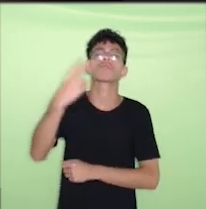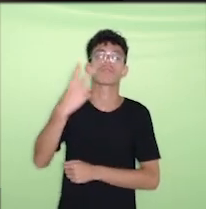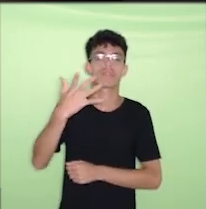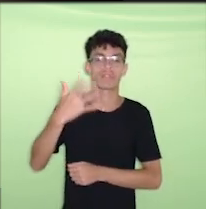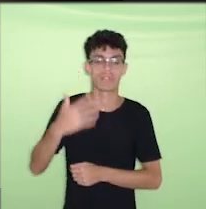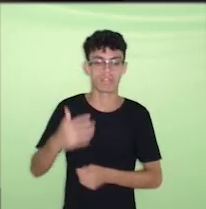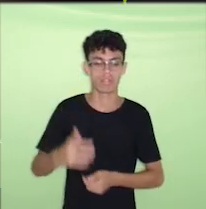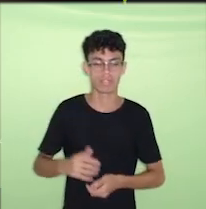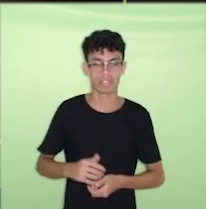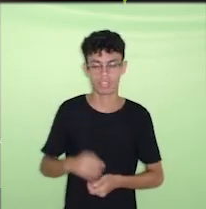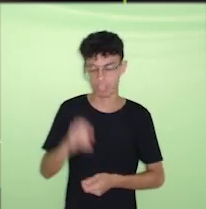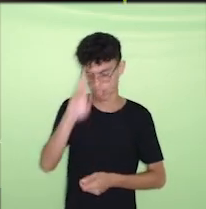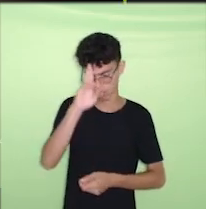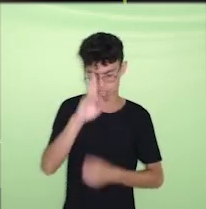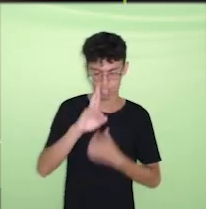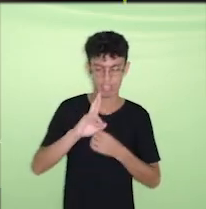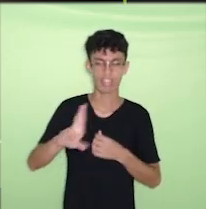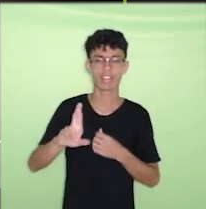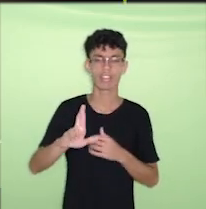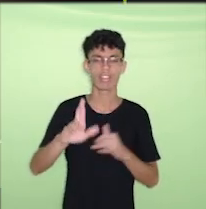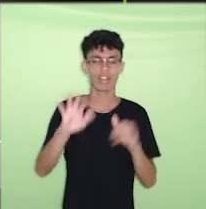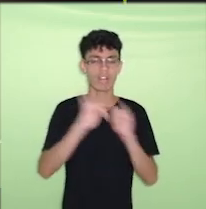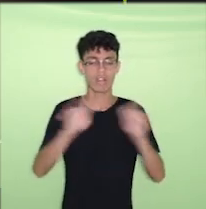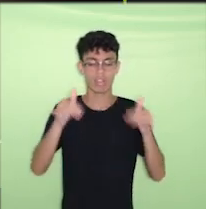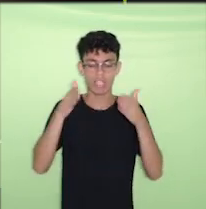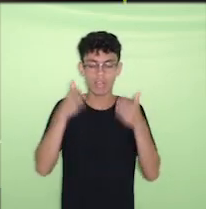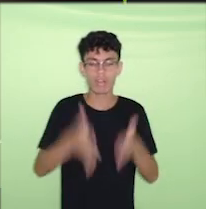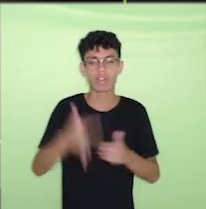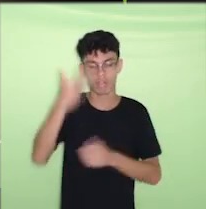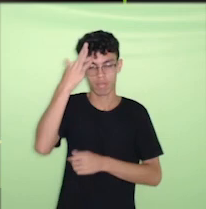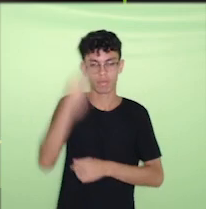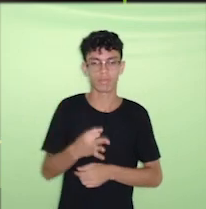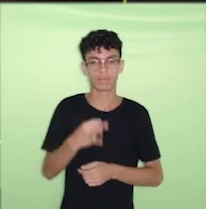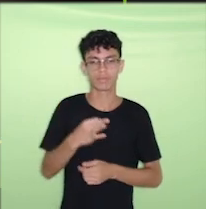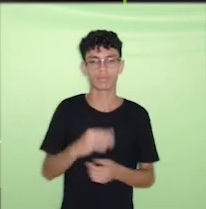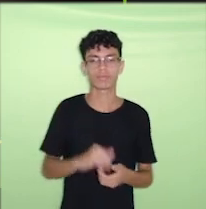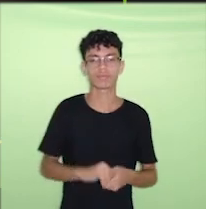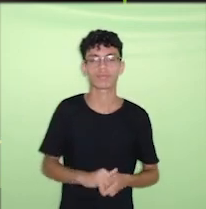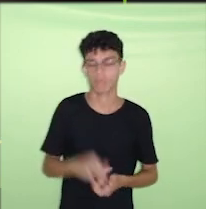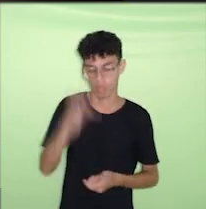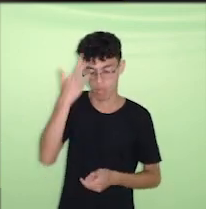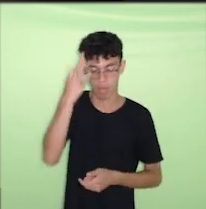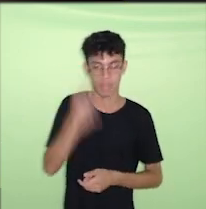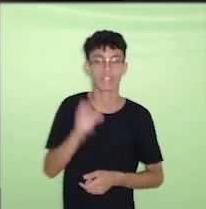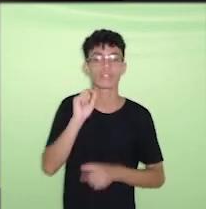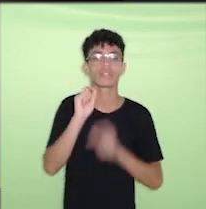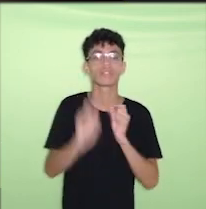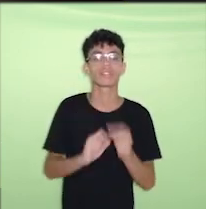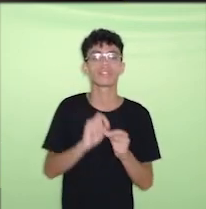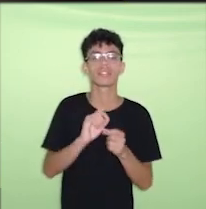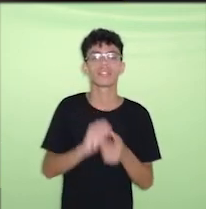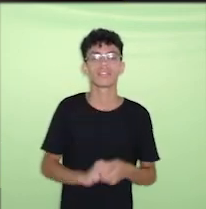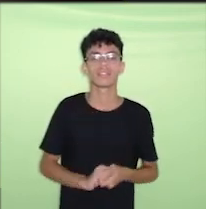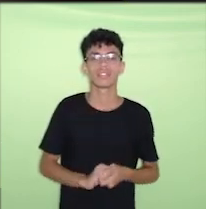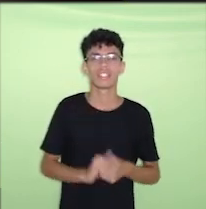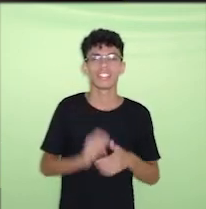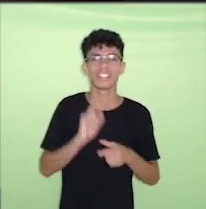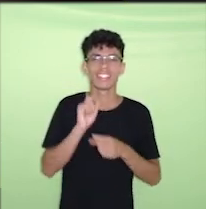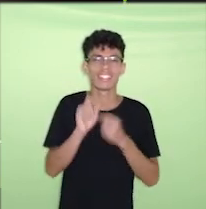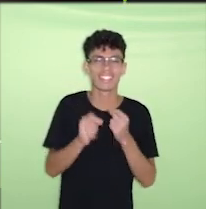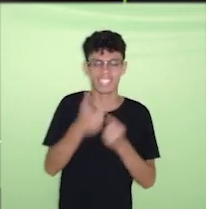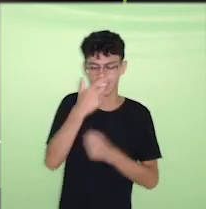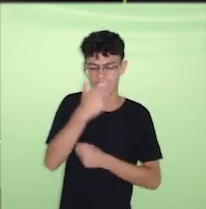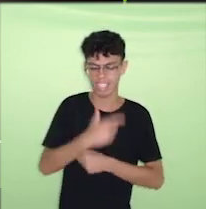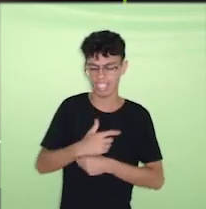alto! Senhor, eu digo que agora eu compreendo. Compreende o quê? Que